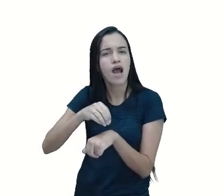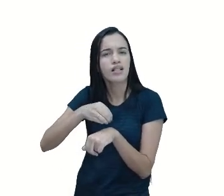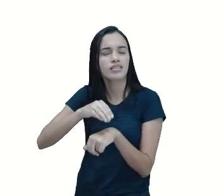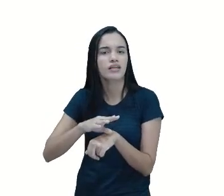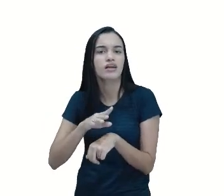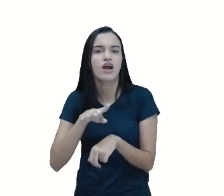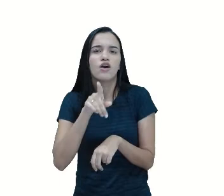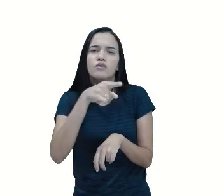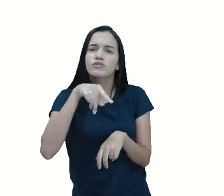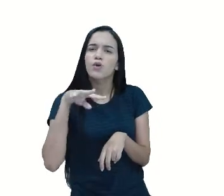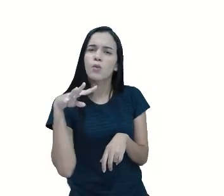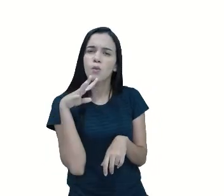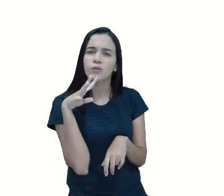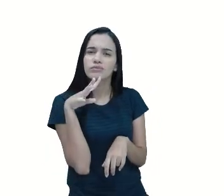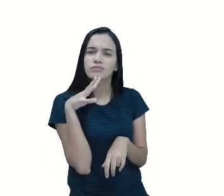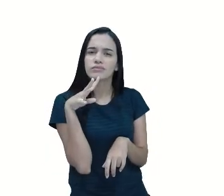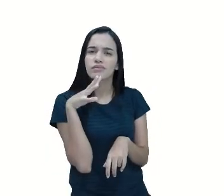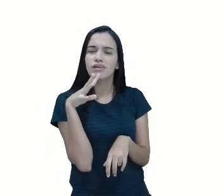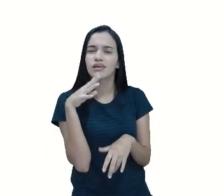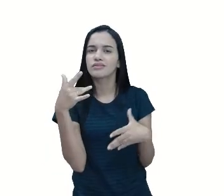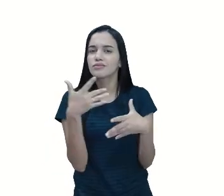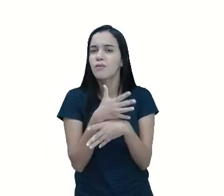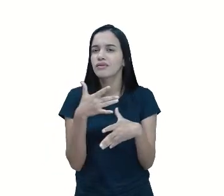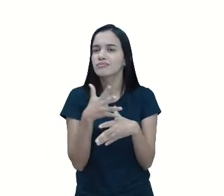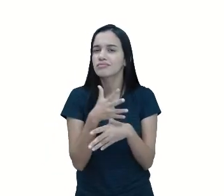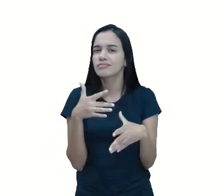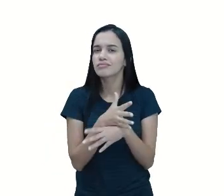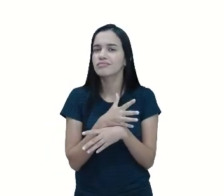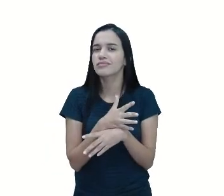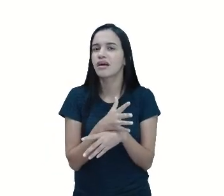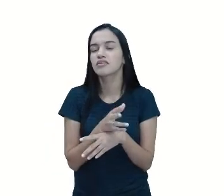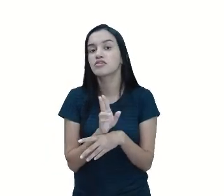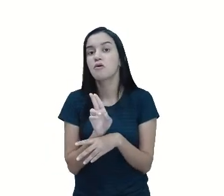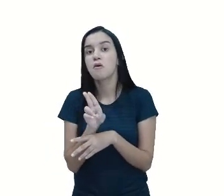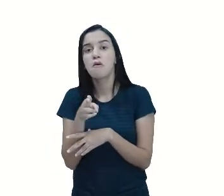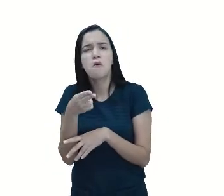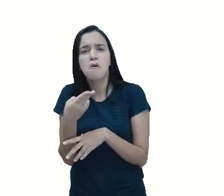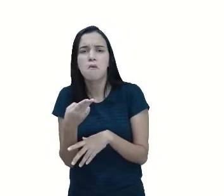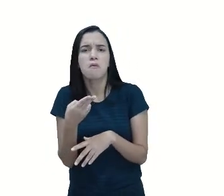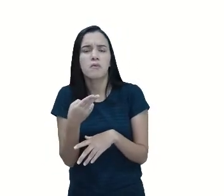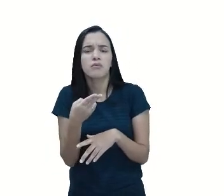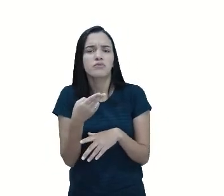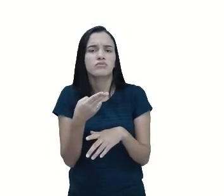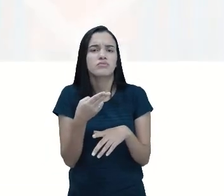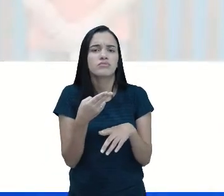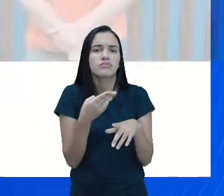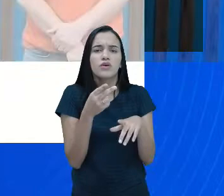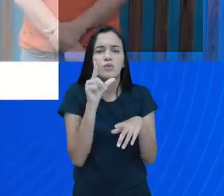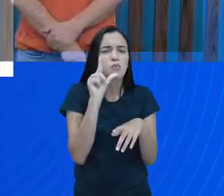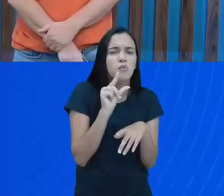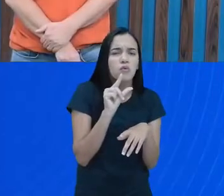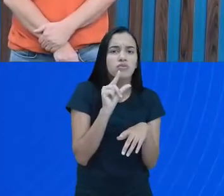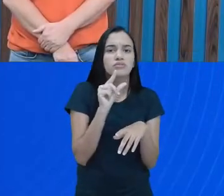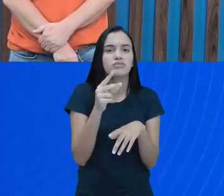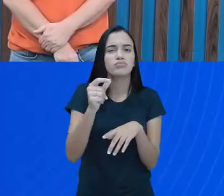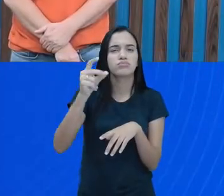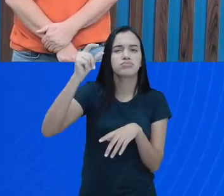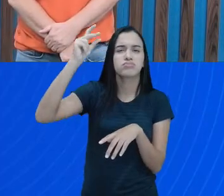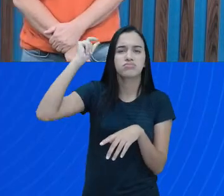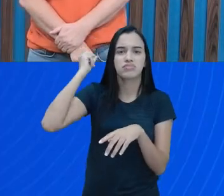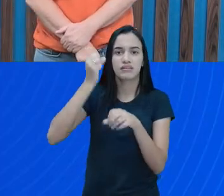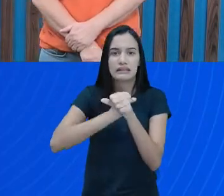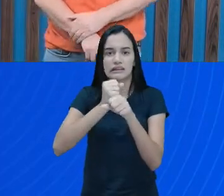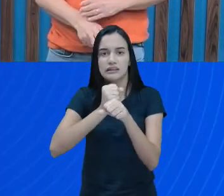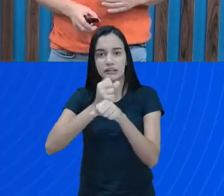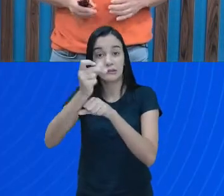Você conhece essa cidade? Isso é uma cidade, gente. Ou pelo menos um pedacinho dela há muitos anos atrás. E